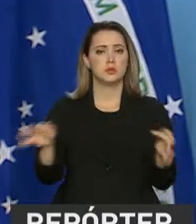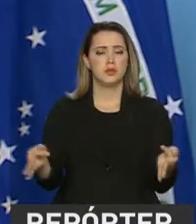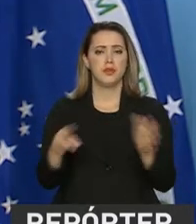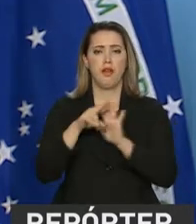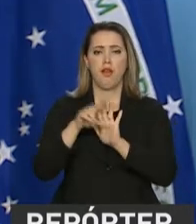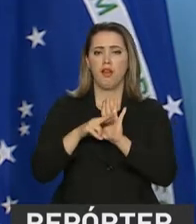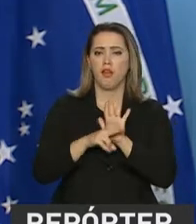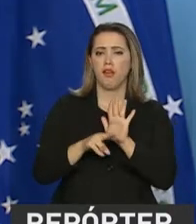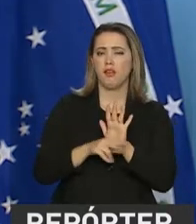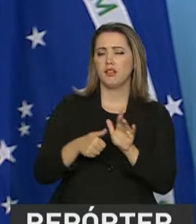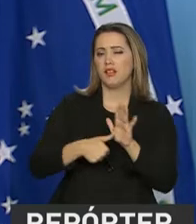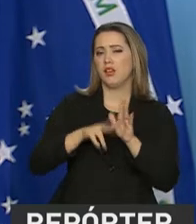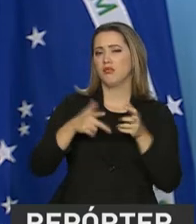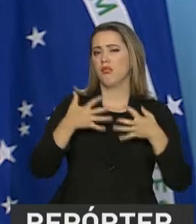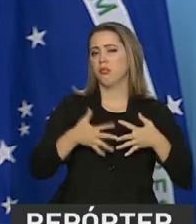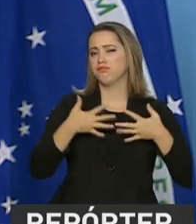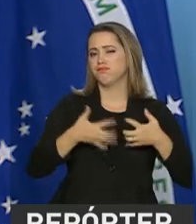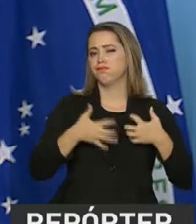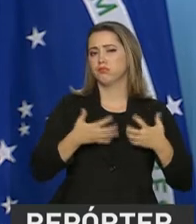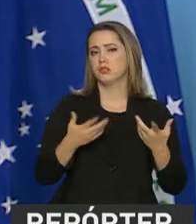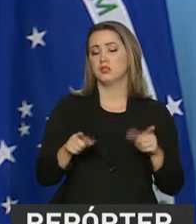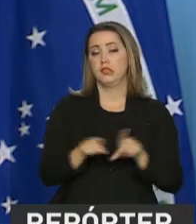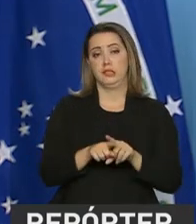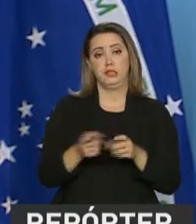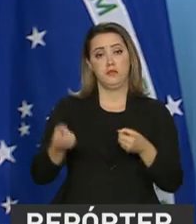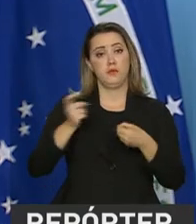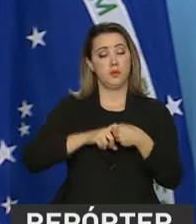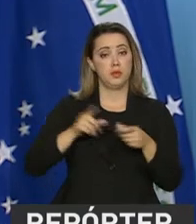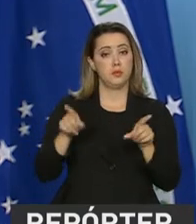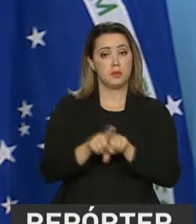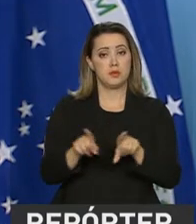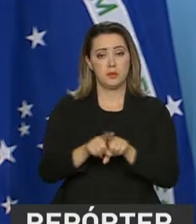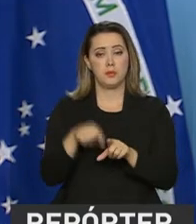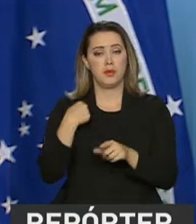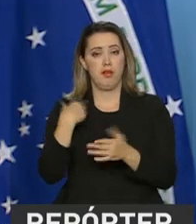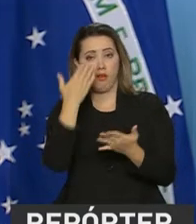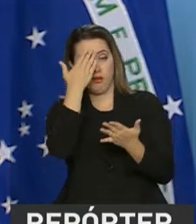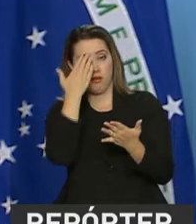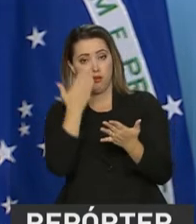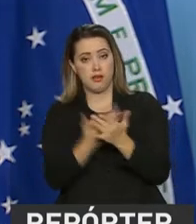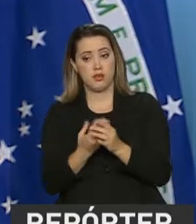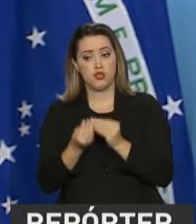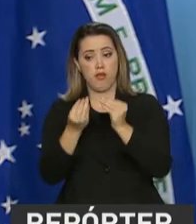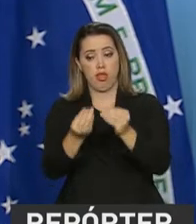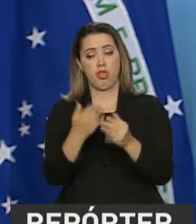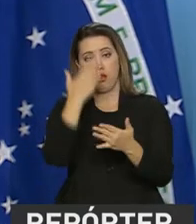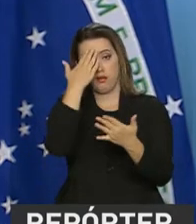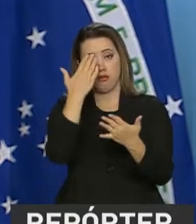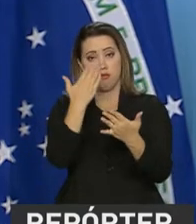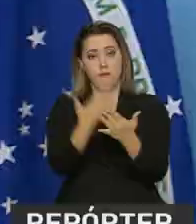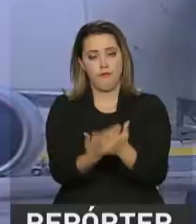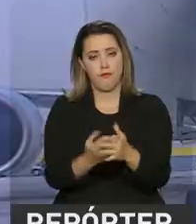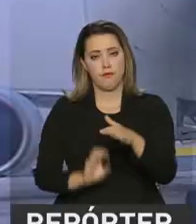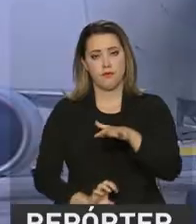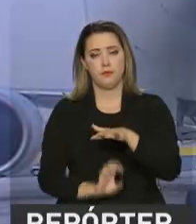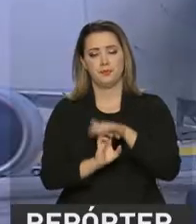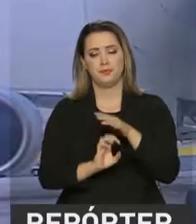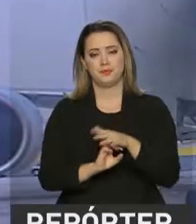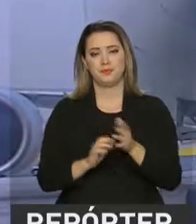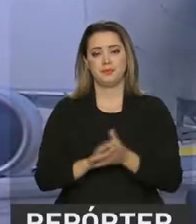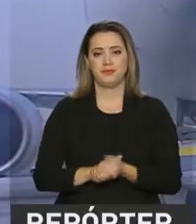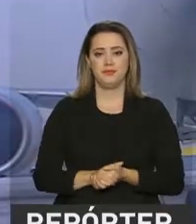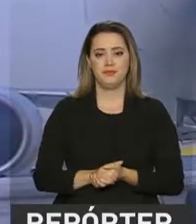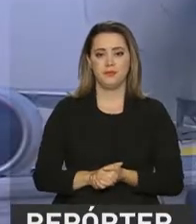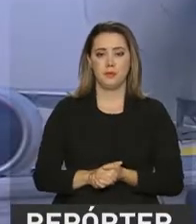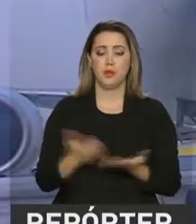regras e o que fizemos também foi restaurar a confiança do investidor com a assinatura